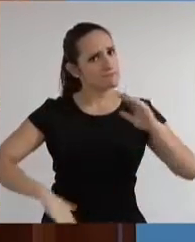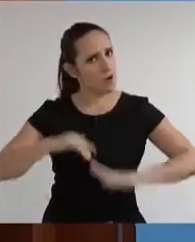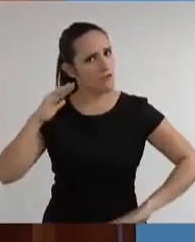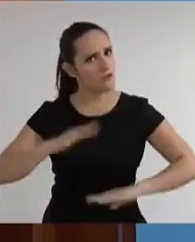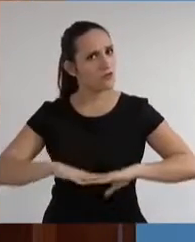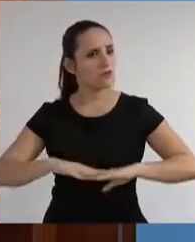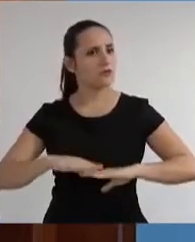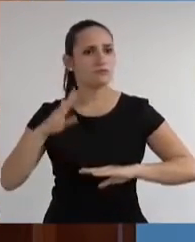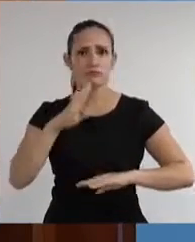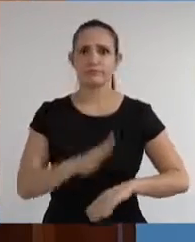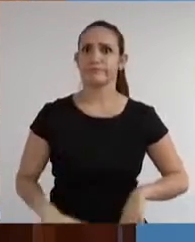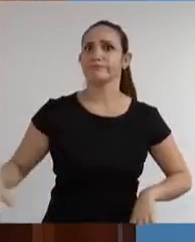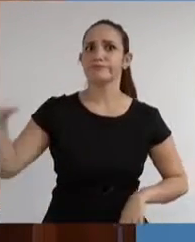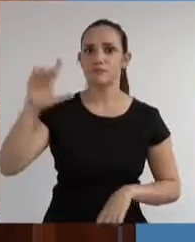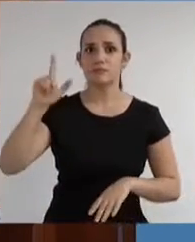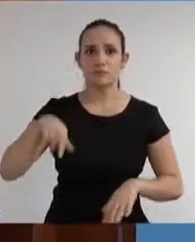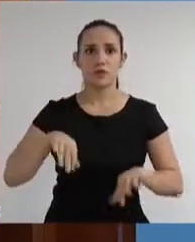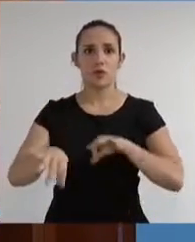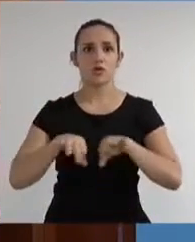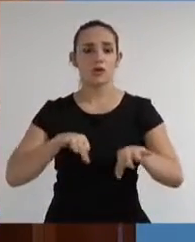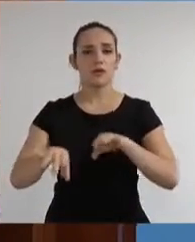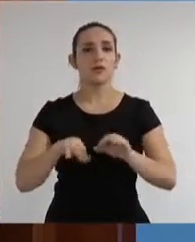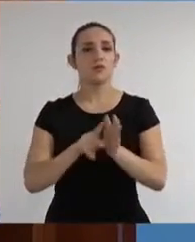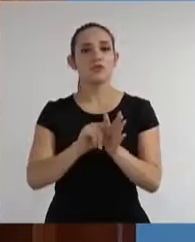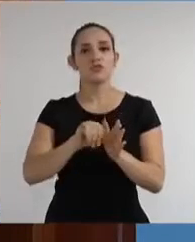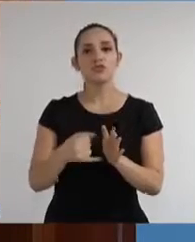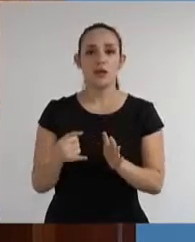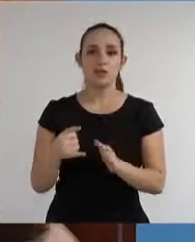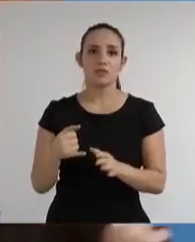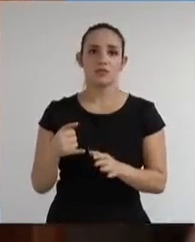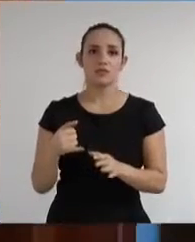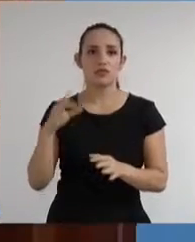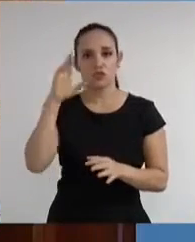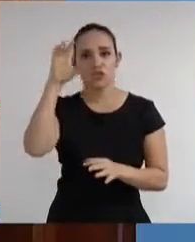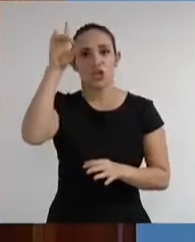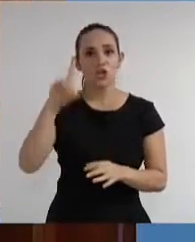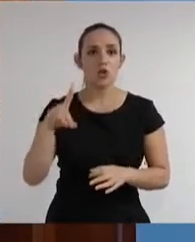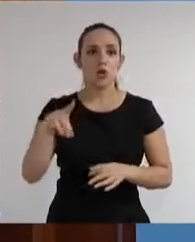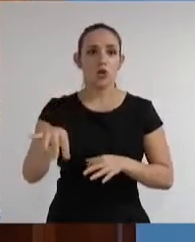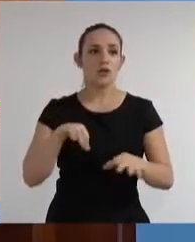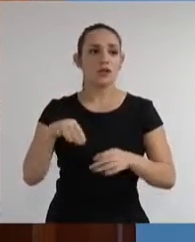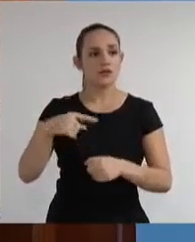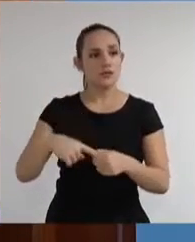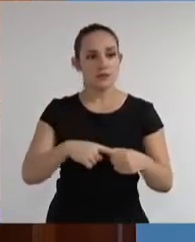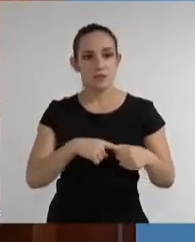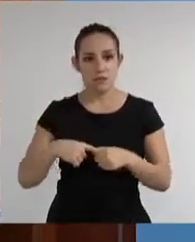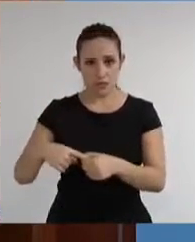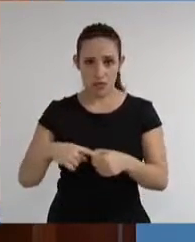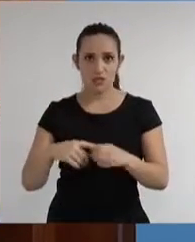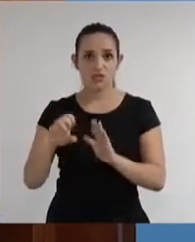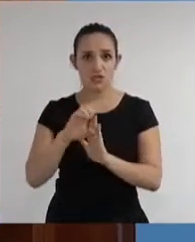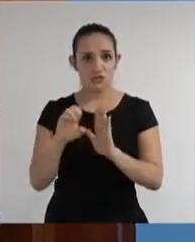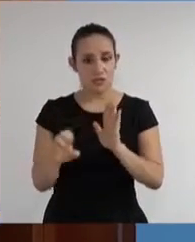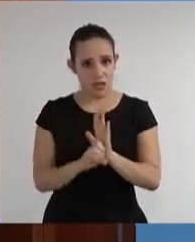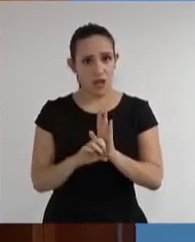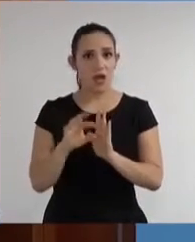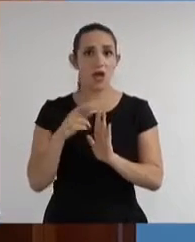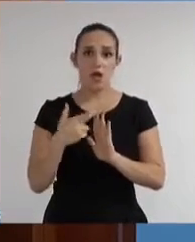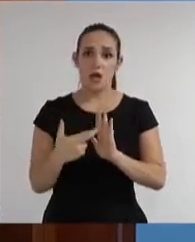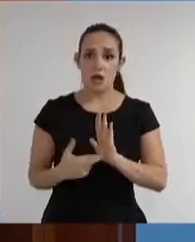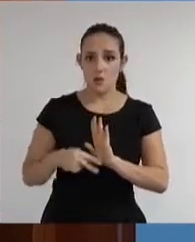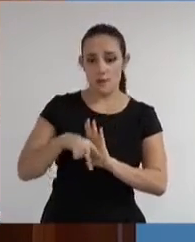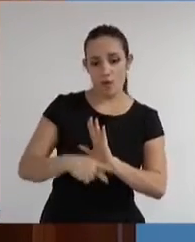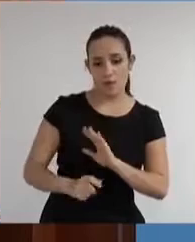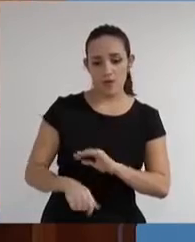nacional, inclusive, para a discussão do plano diretor e para a implantação aqui do Estatuto das Cidades no Mato Grosso do